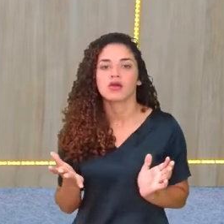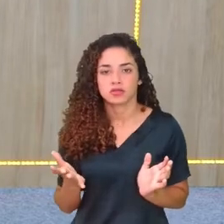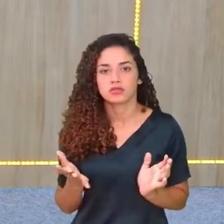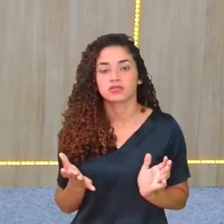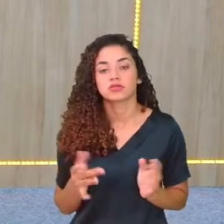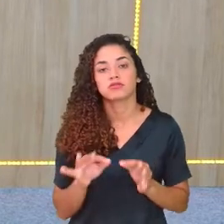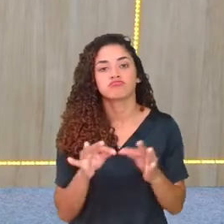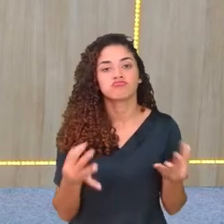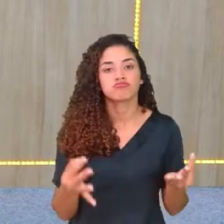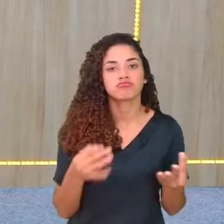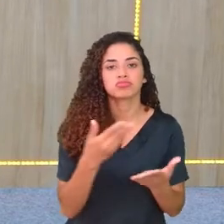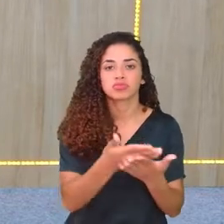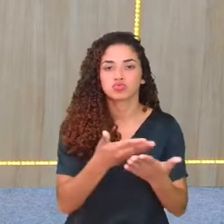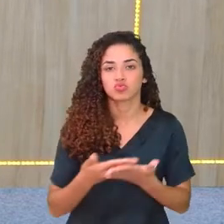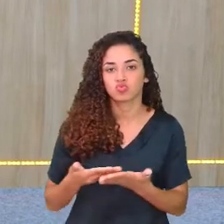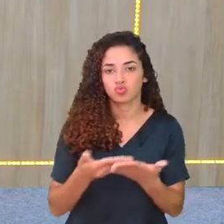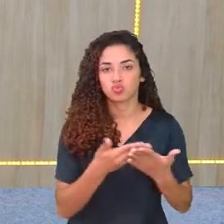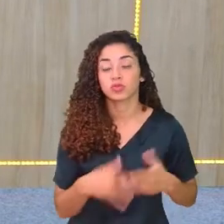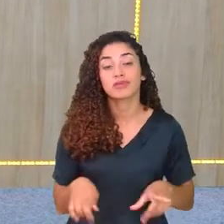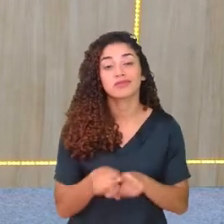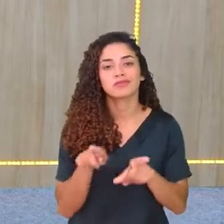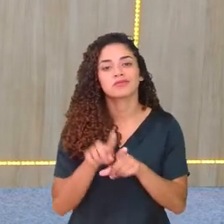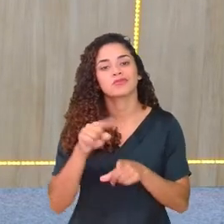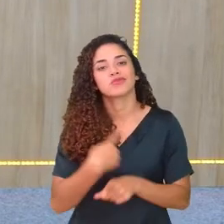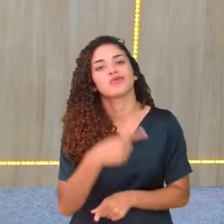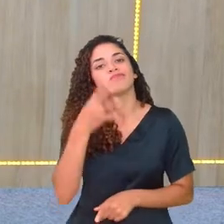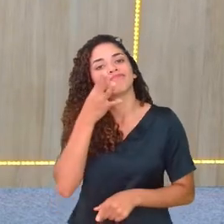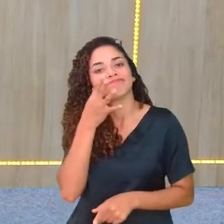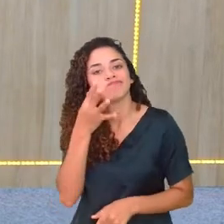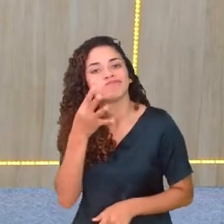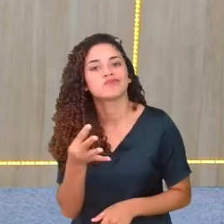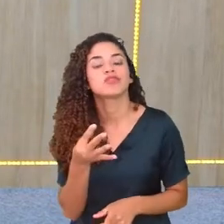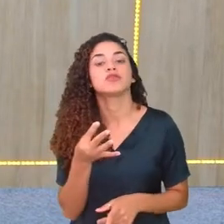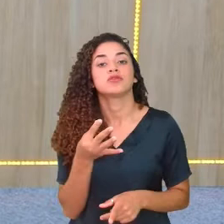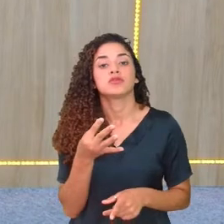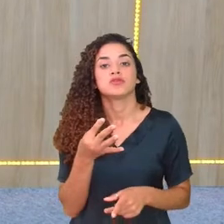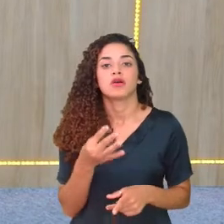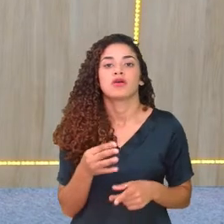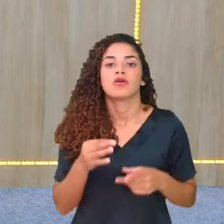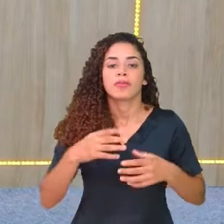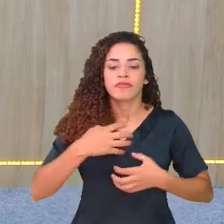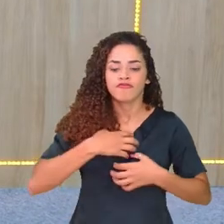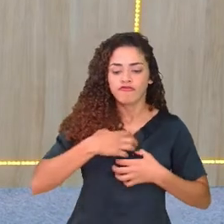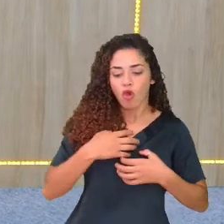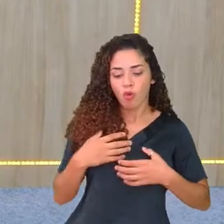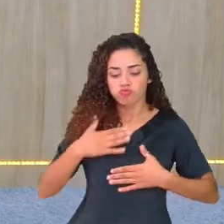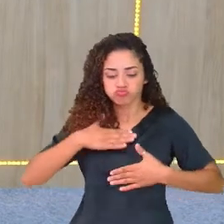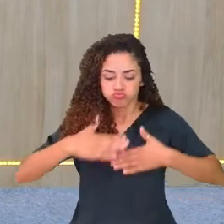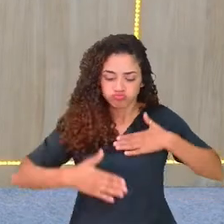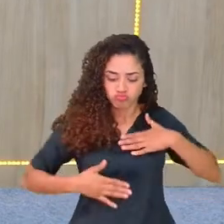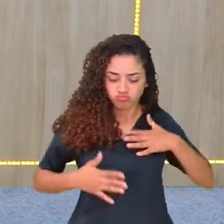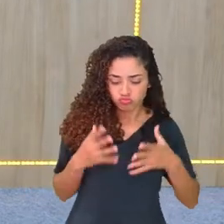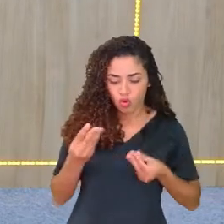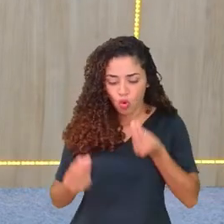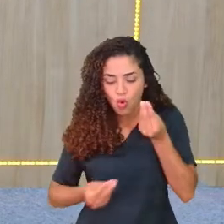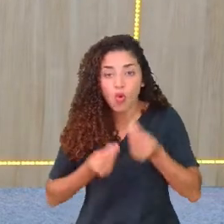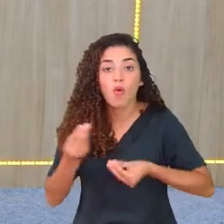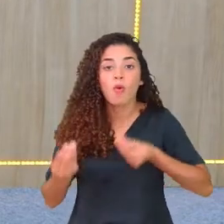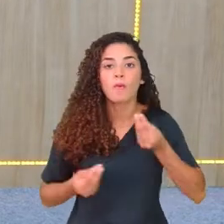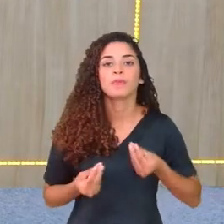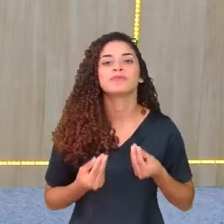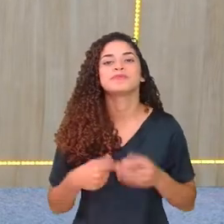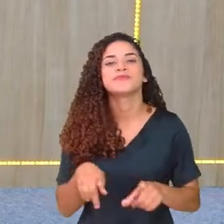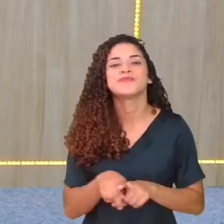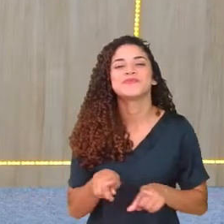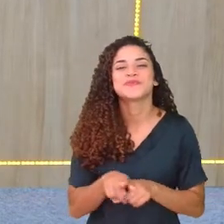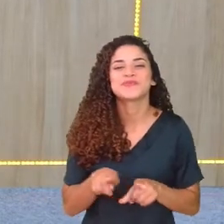questão do estudo. E também para a gente ficar mais atento nos formatos e entender a forma do nosso corpo. Né? Mas vou dizer também que nós